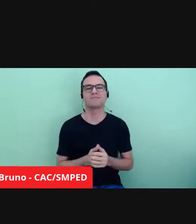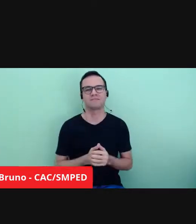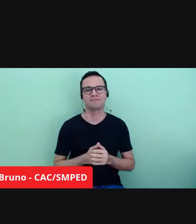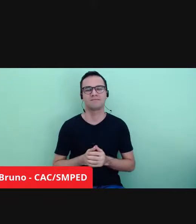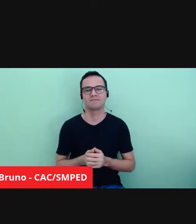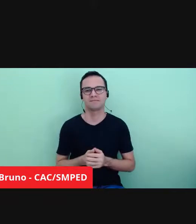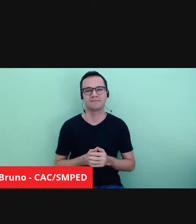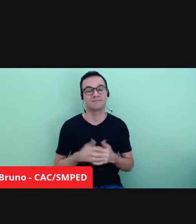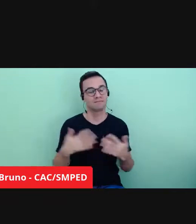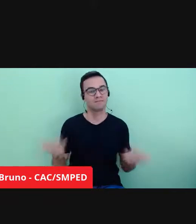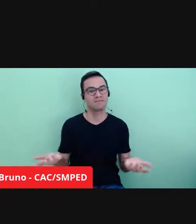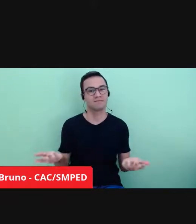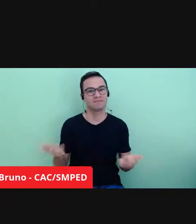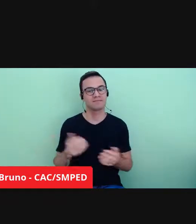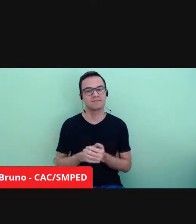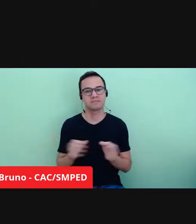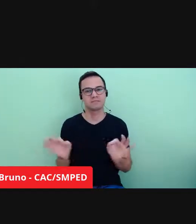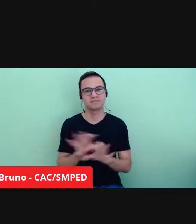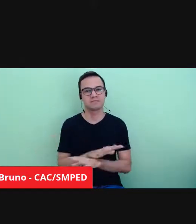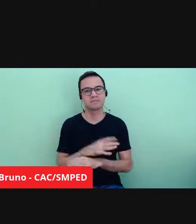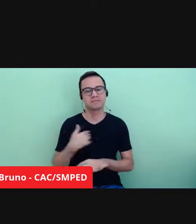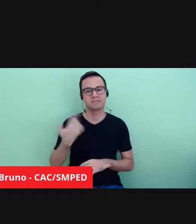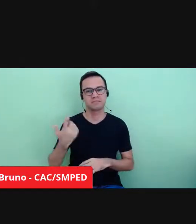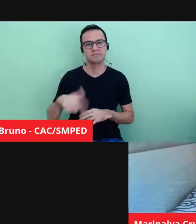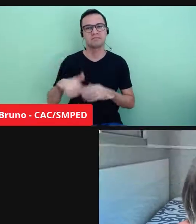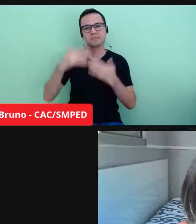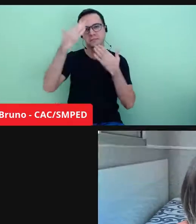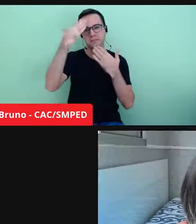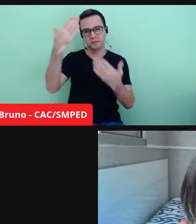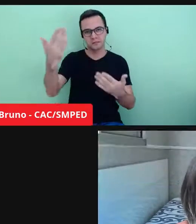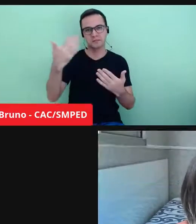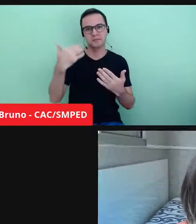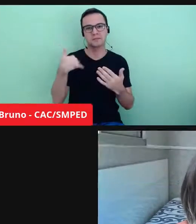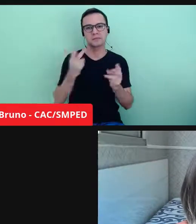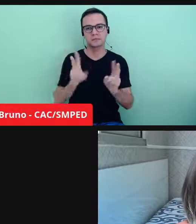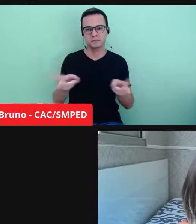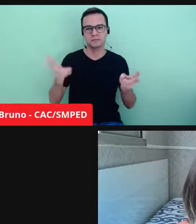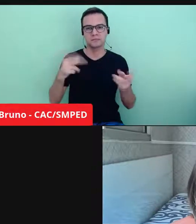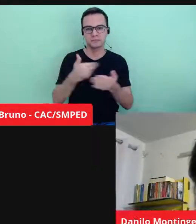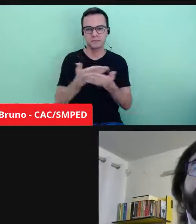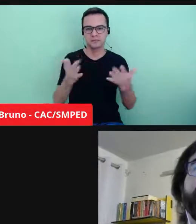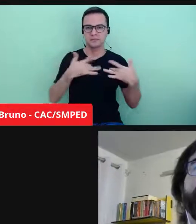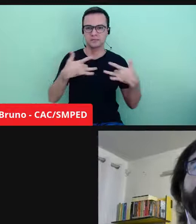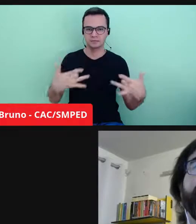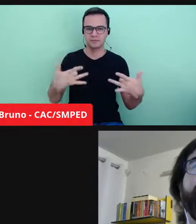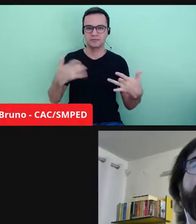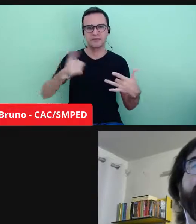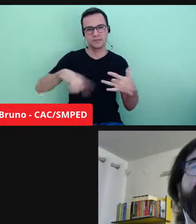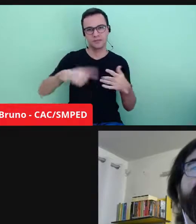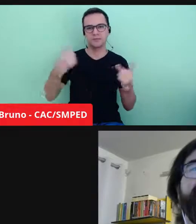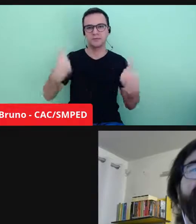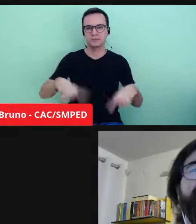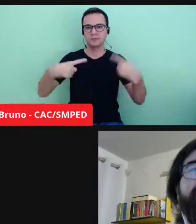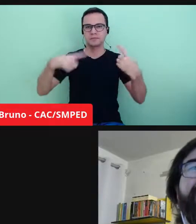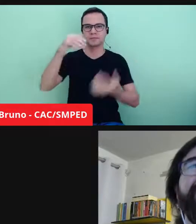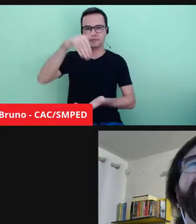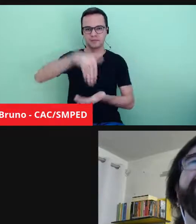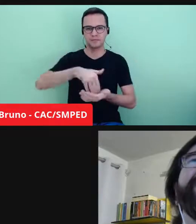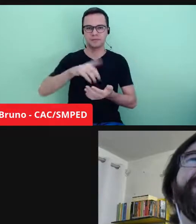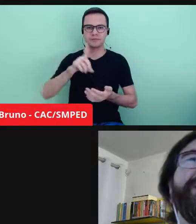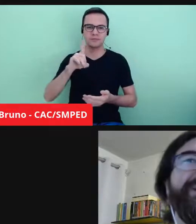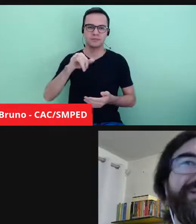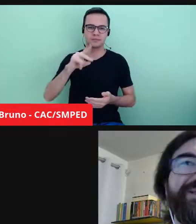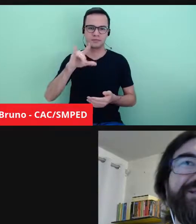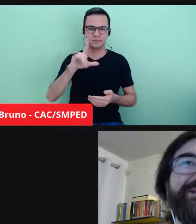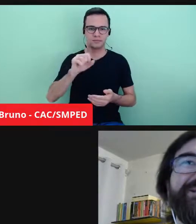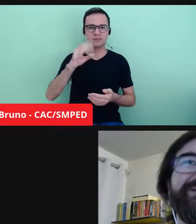também. Bom, pessoal, então é isso. Novamente, super obrigada, e eu permaneço aqui à disposição para o nosso debate no final. Danilo, muito